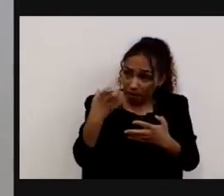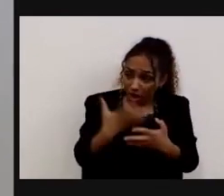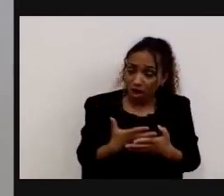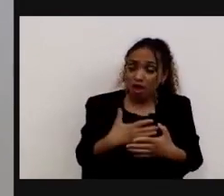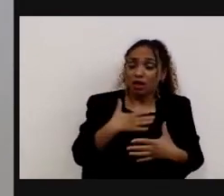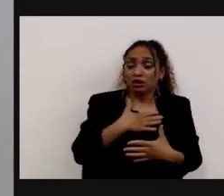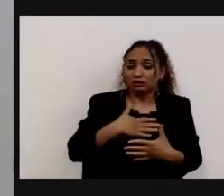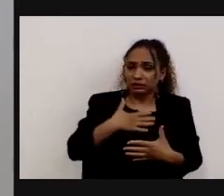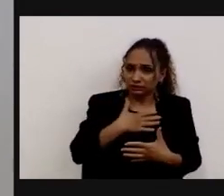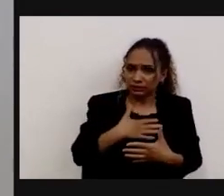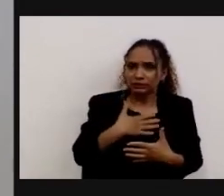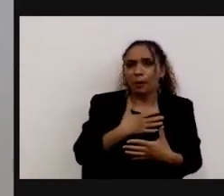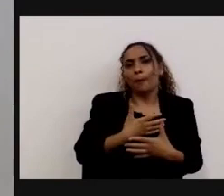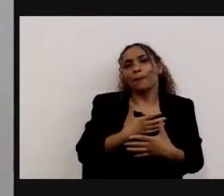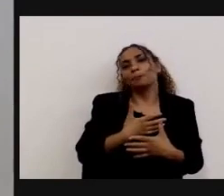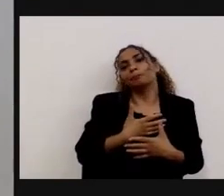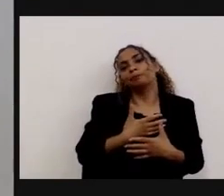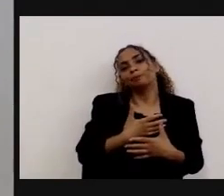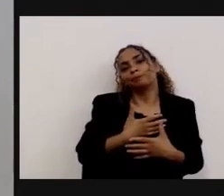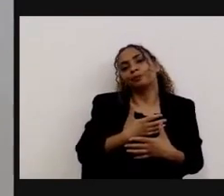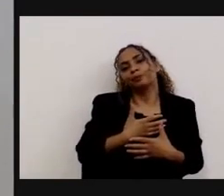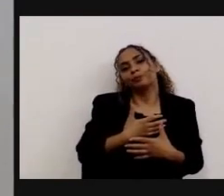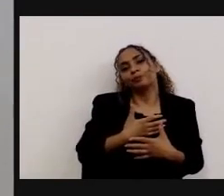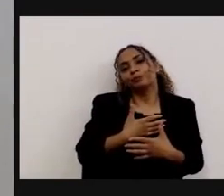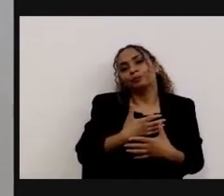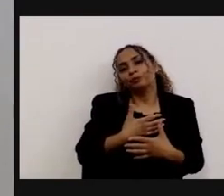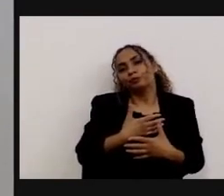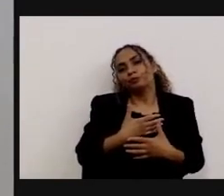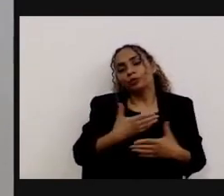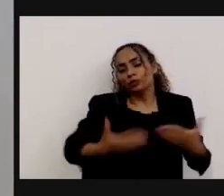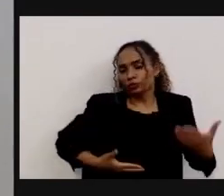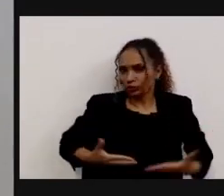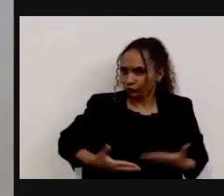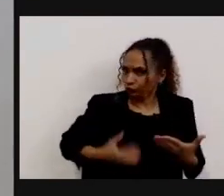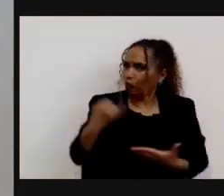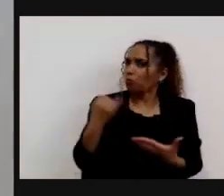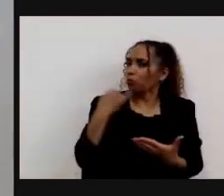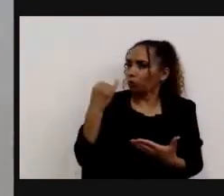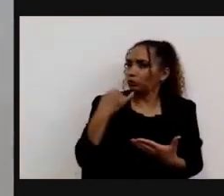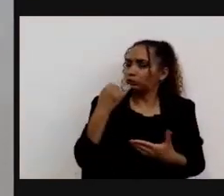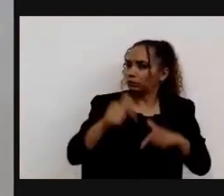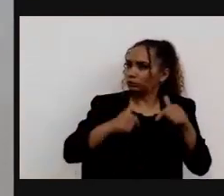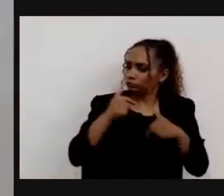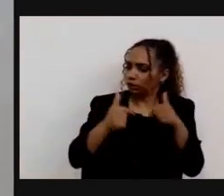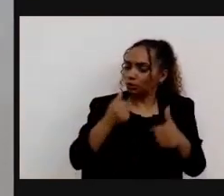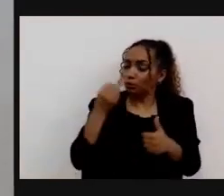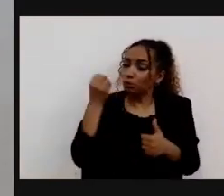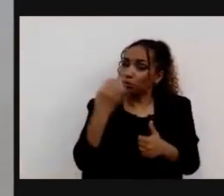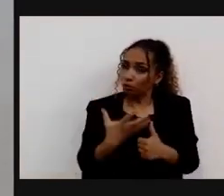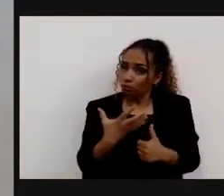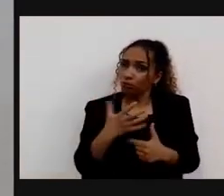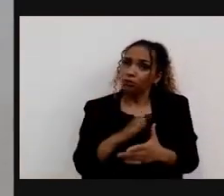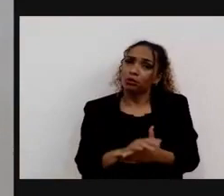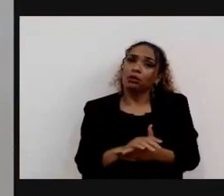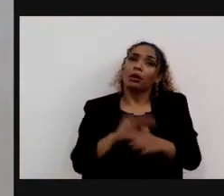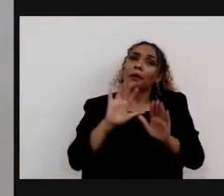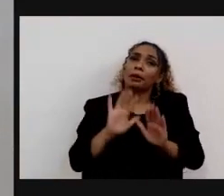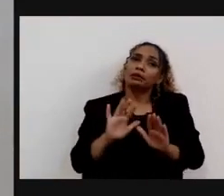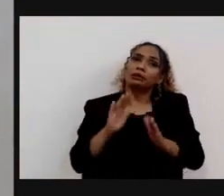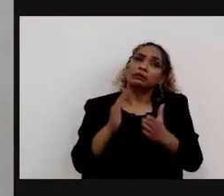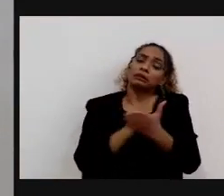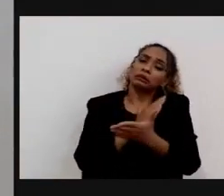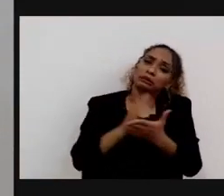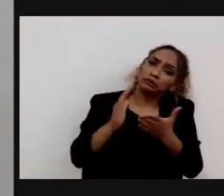né do do Servidor importa muito para entrega e que muitas vezes